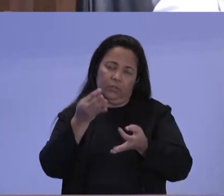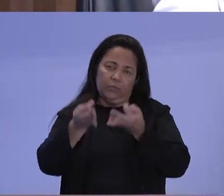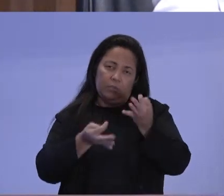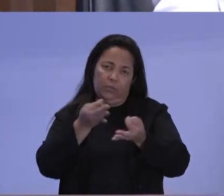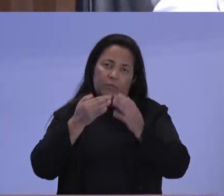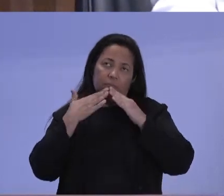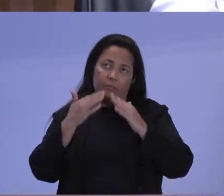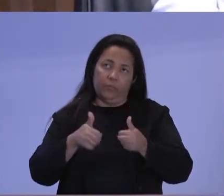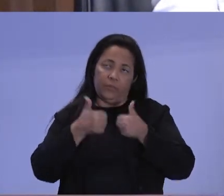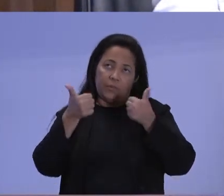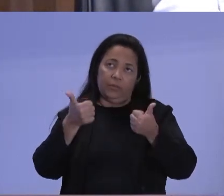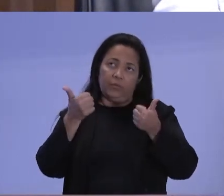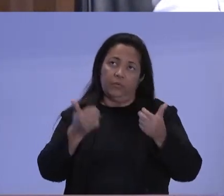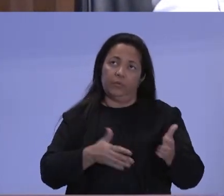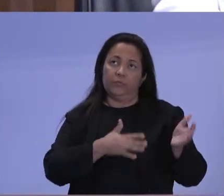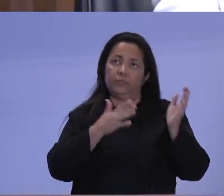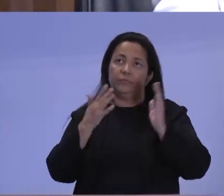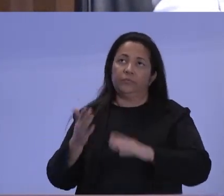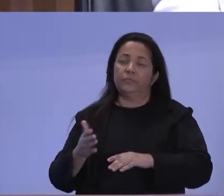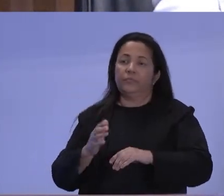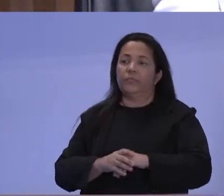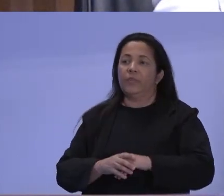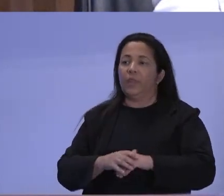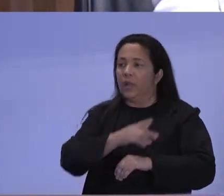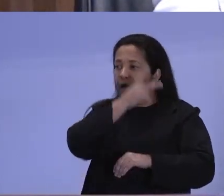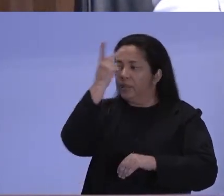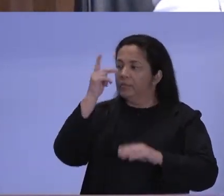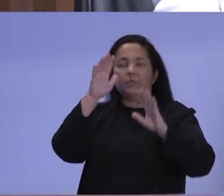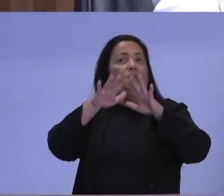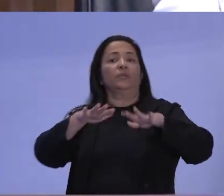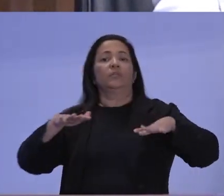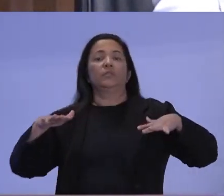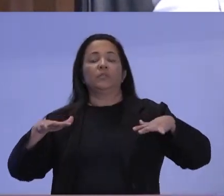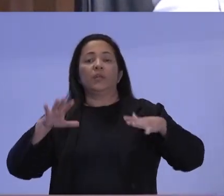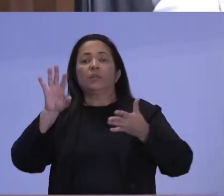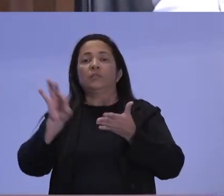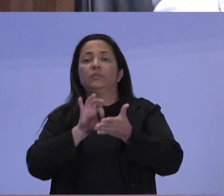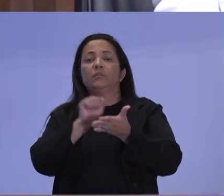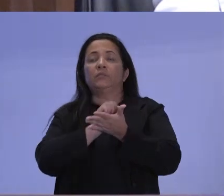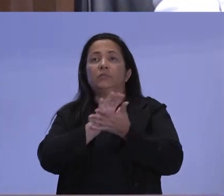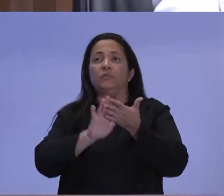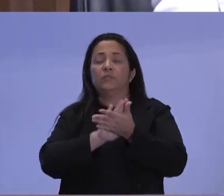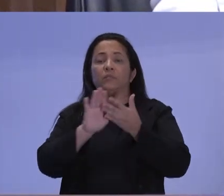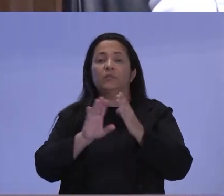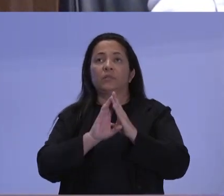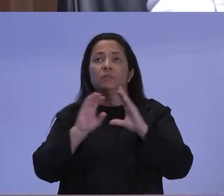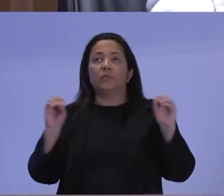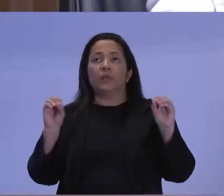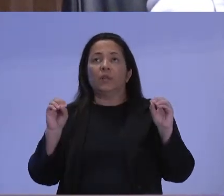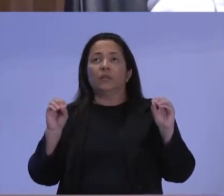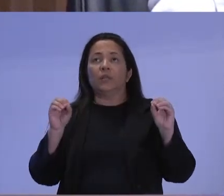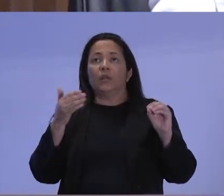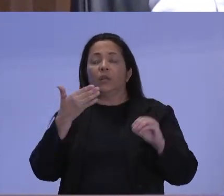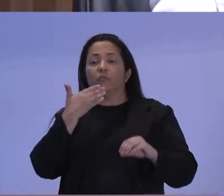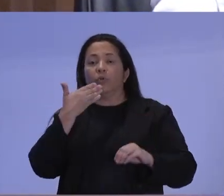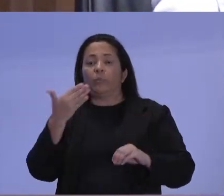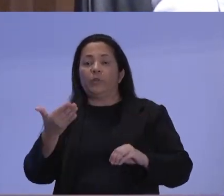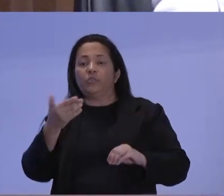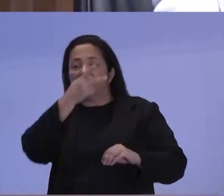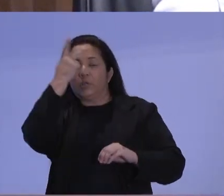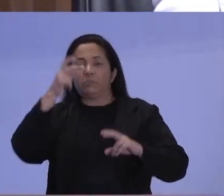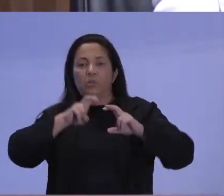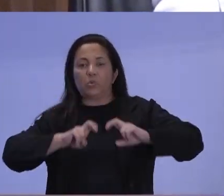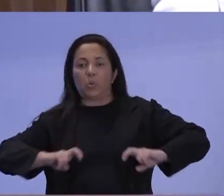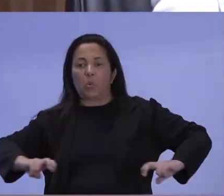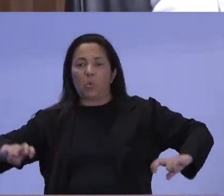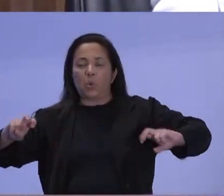Então, eu vou, já que as pessoas aí não se inscreveram, eu vou devolver para as nossas considerações finais. Então, para quem tiver interesse, nem todo mundo precisa falar,